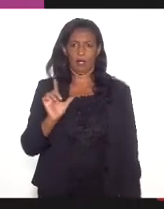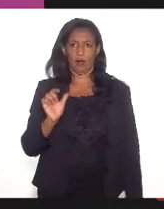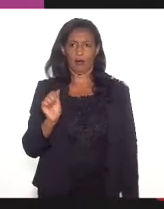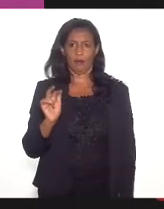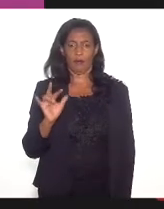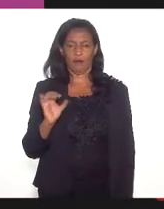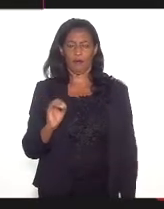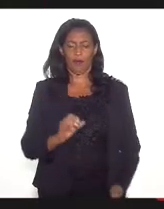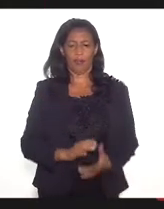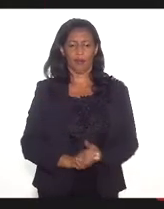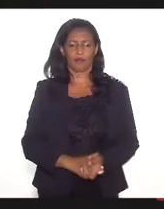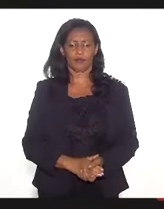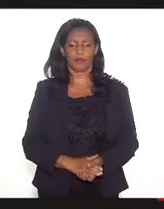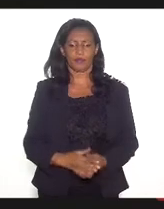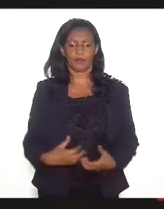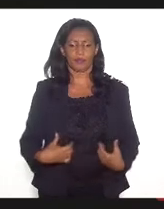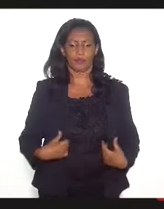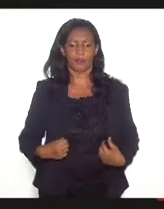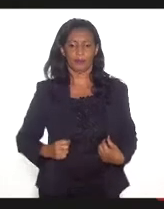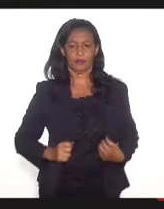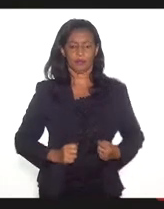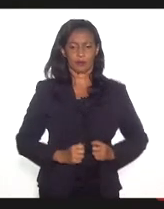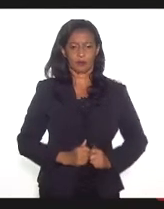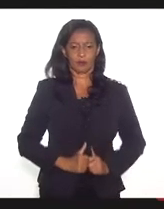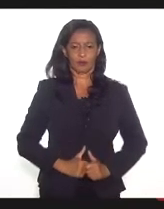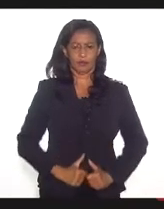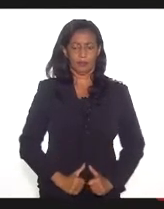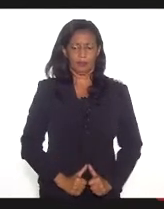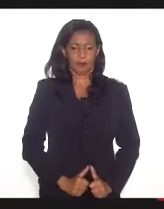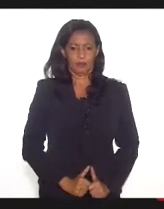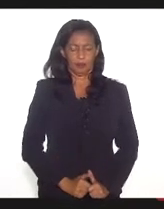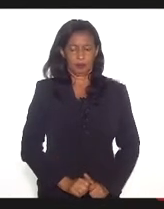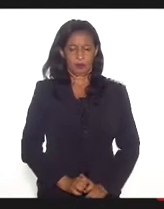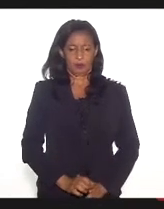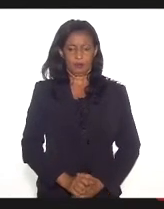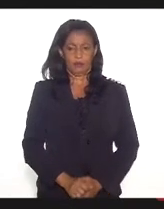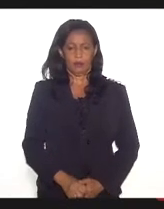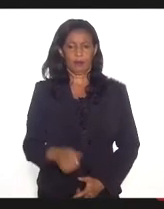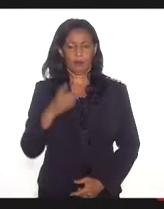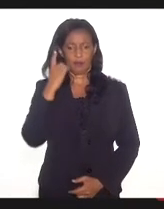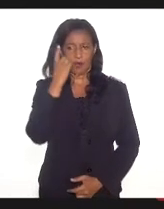Deputada, enfermeira Regina, seu microfone está ligado, a senhora gostaria de fazer...